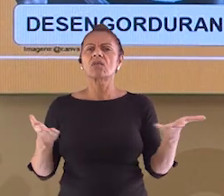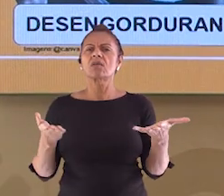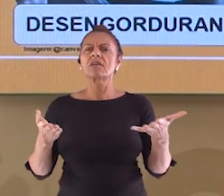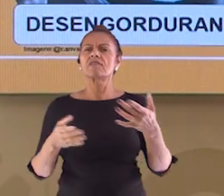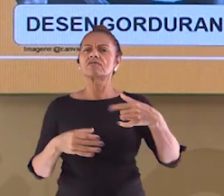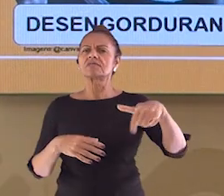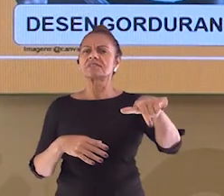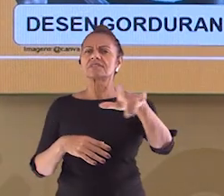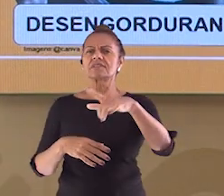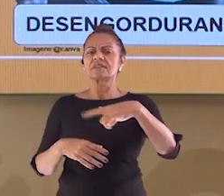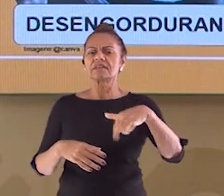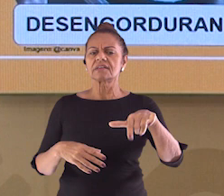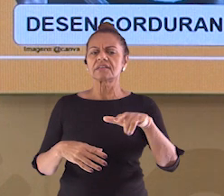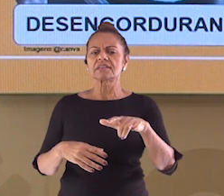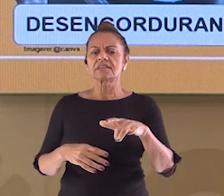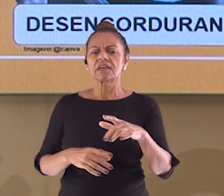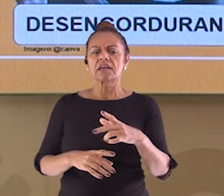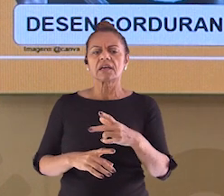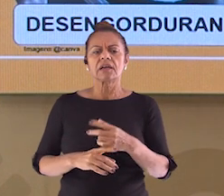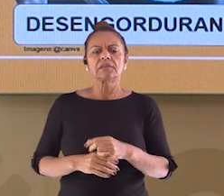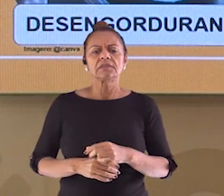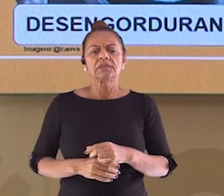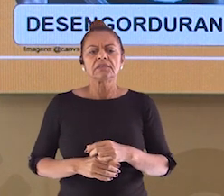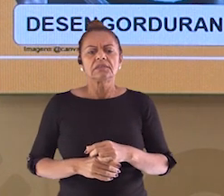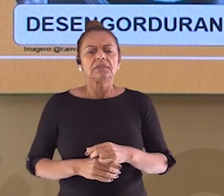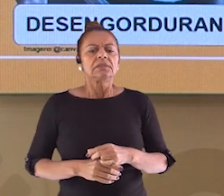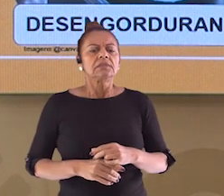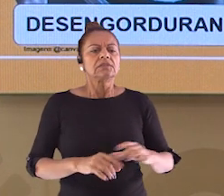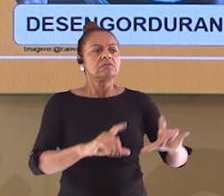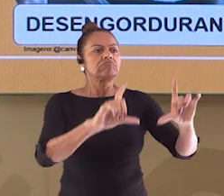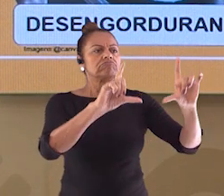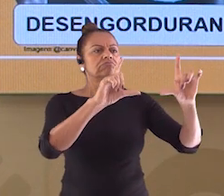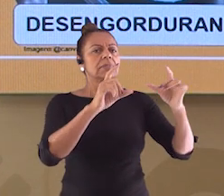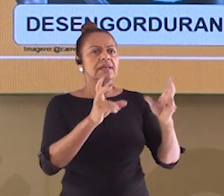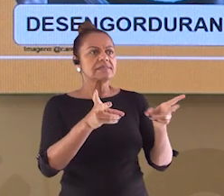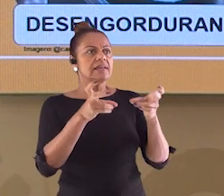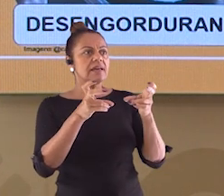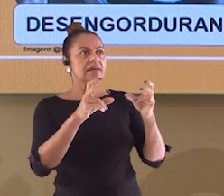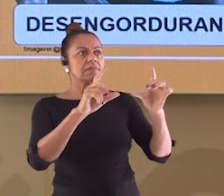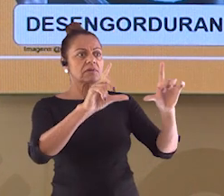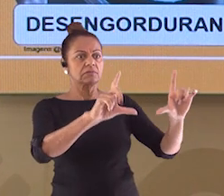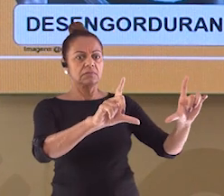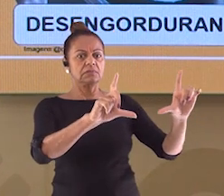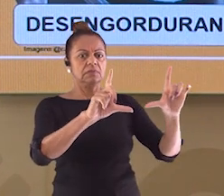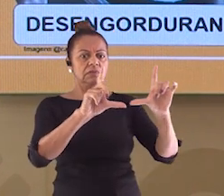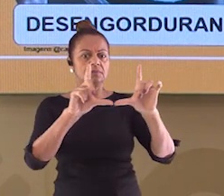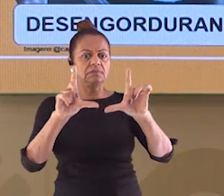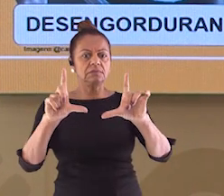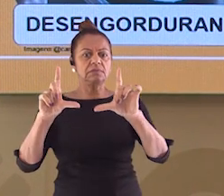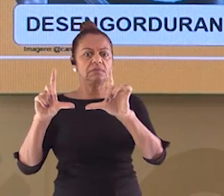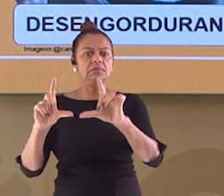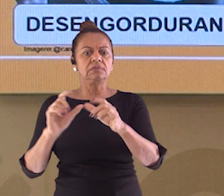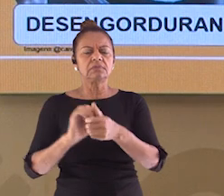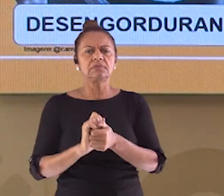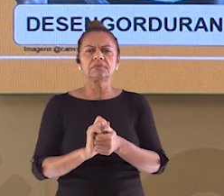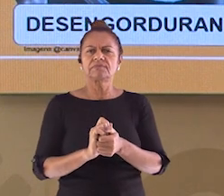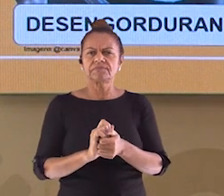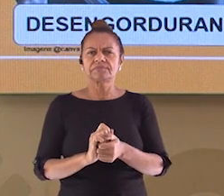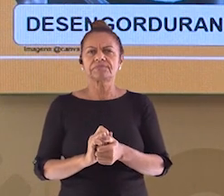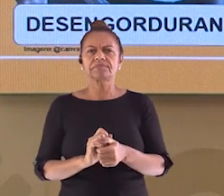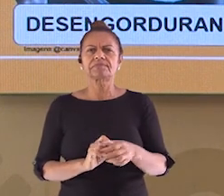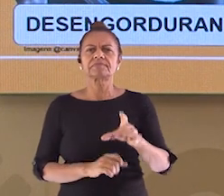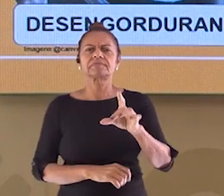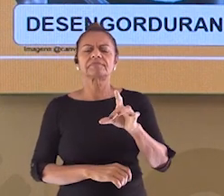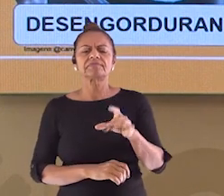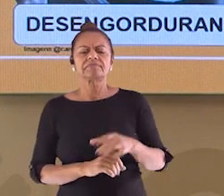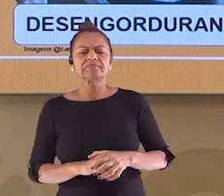cotidianas. Novamente, esse desengordurante aqui, quando nós vamos lavar os pratos, será que ele é um fenômeno químico